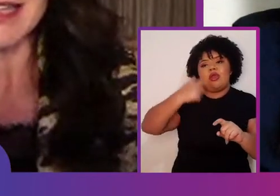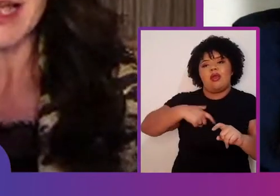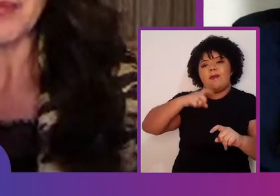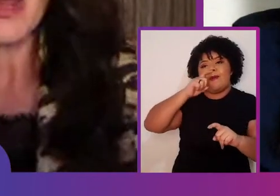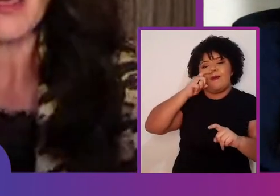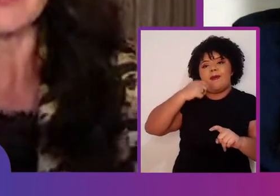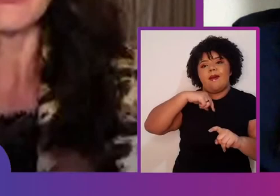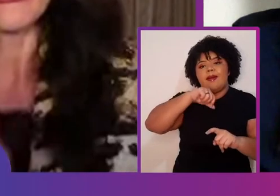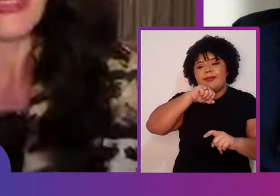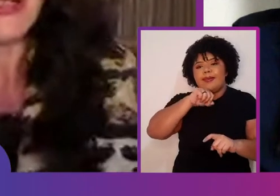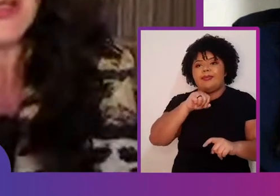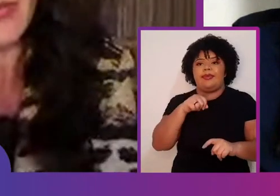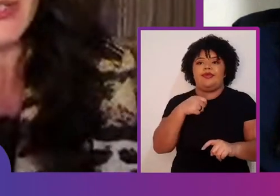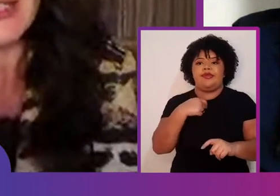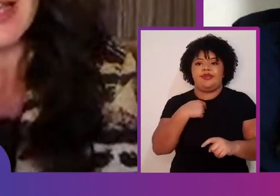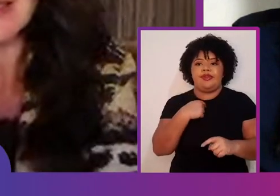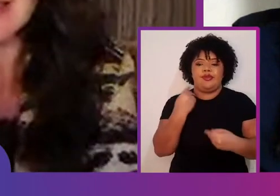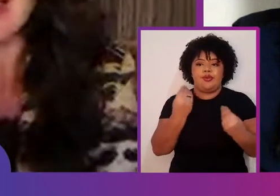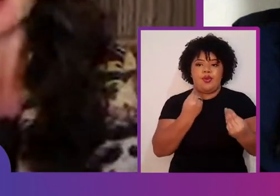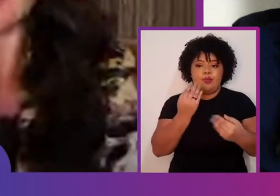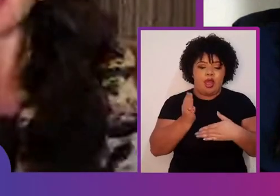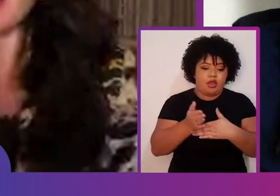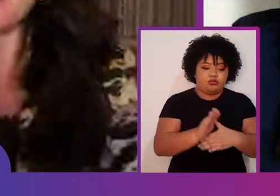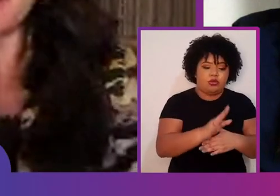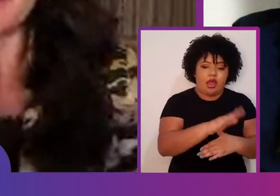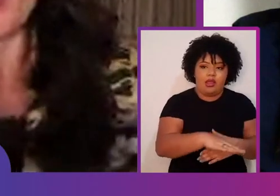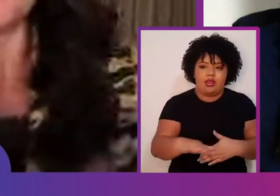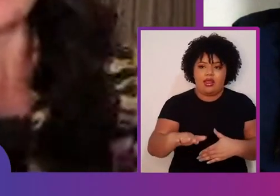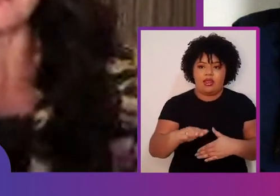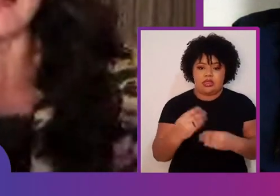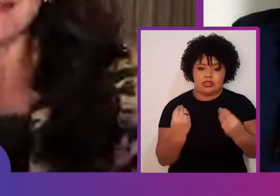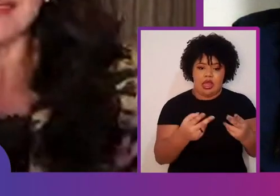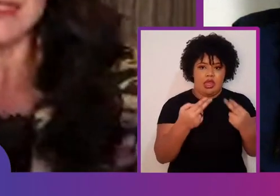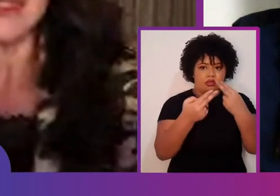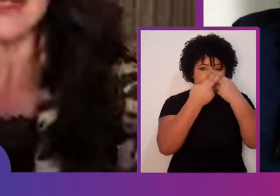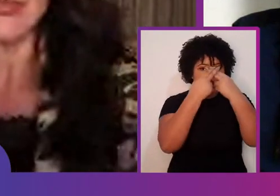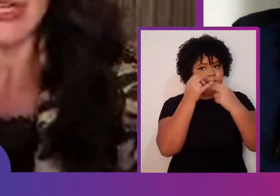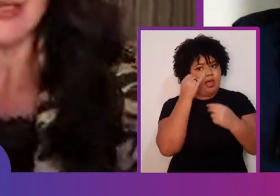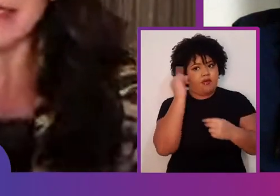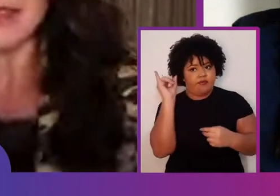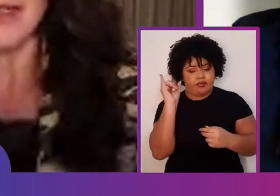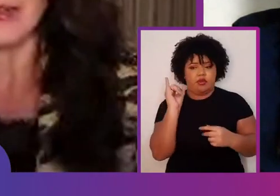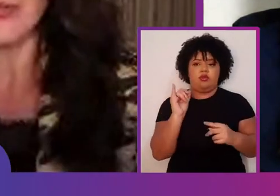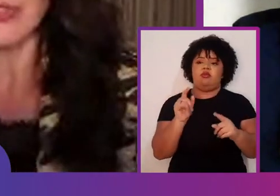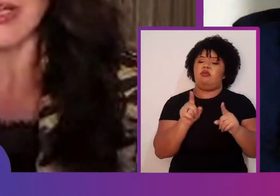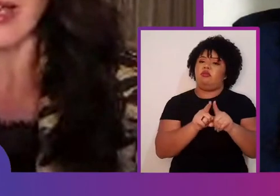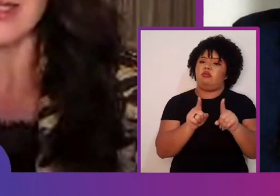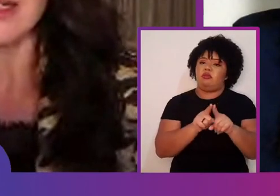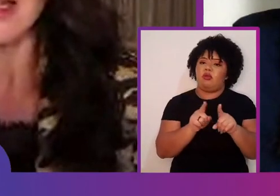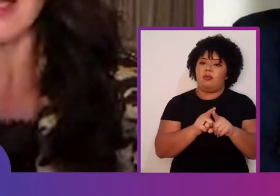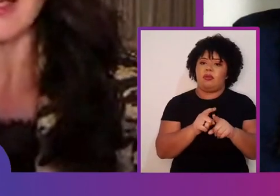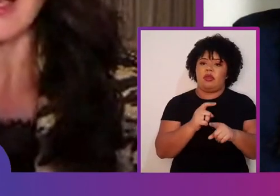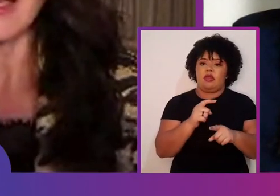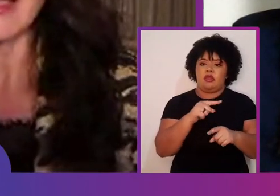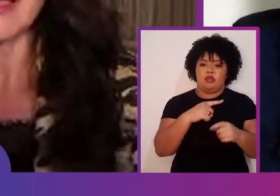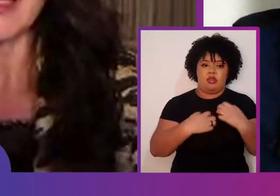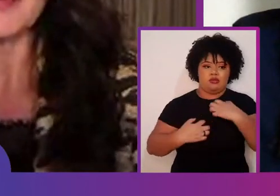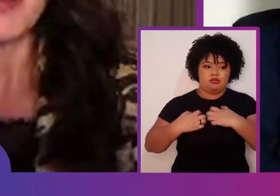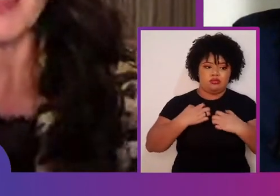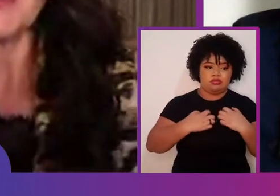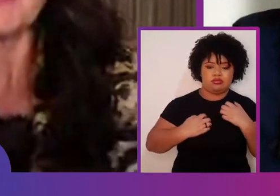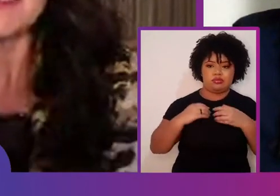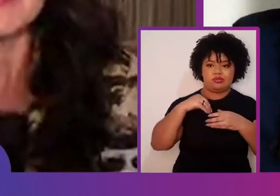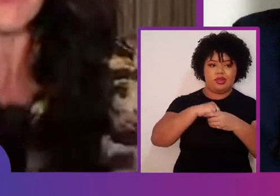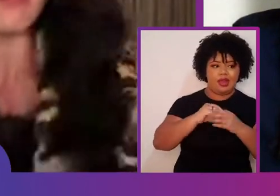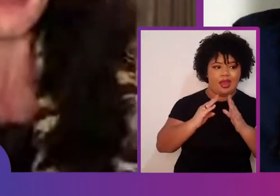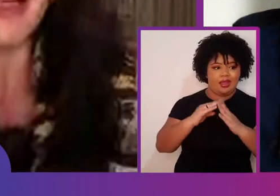crianças para não deixá-las traumatizadas, para poupá-las da sensação de que elas estão presas dentro de casa